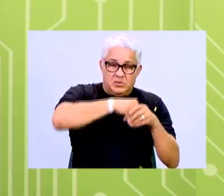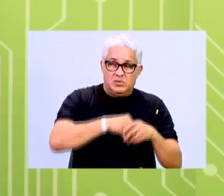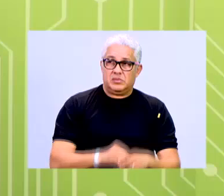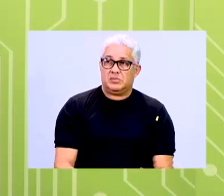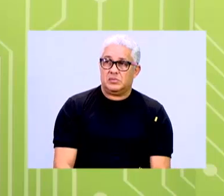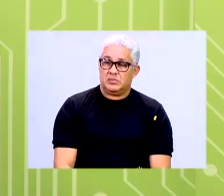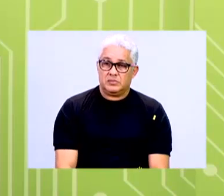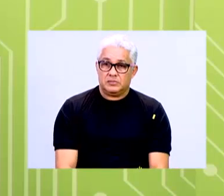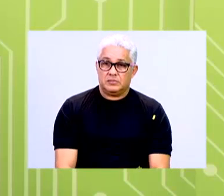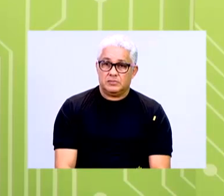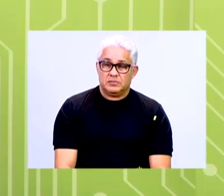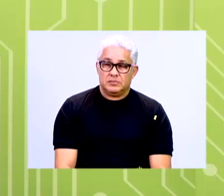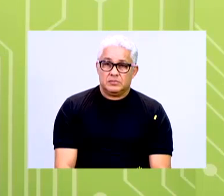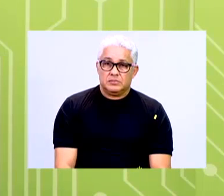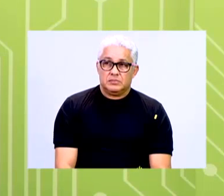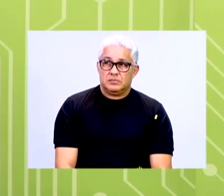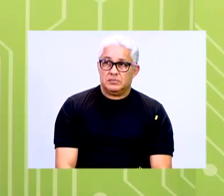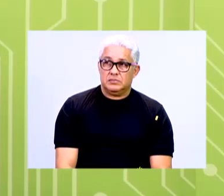dito.